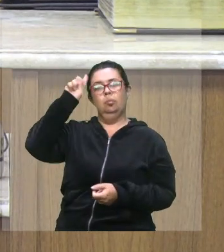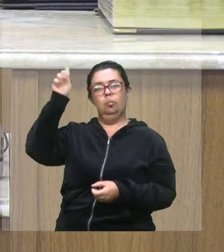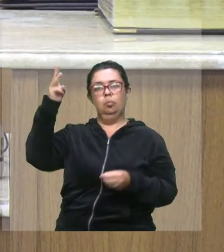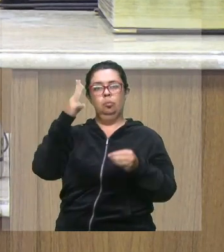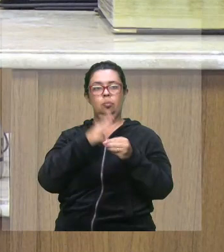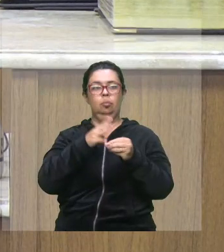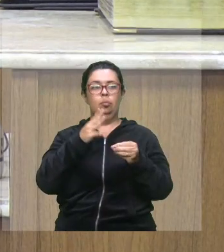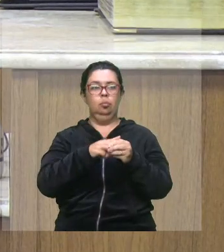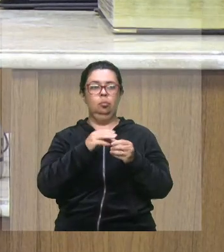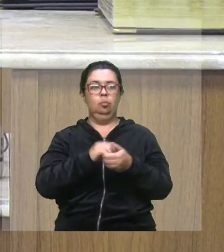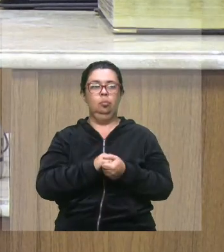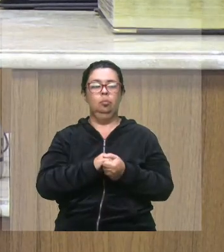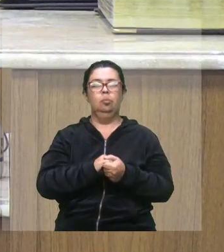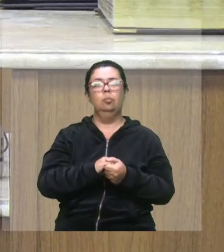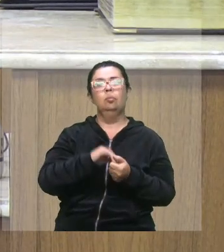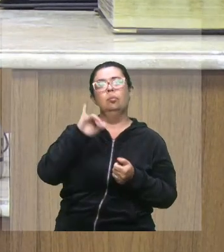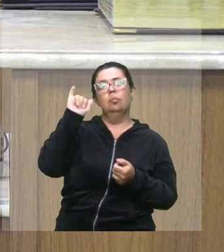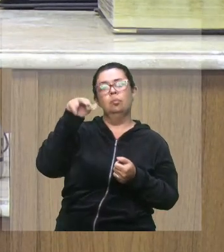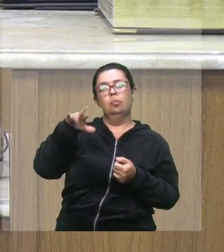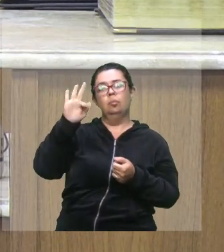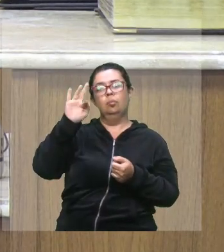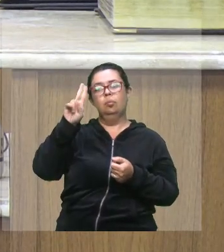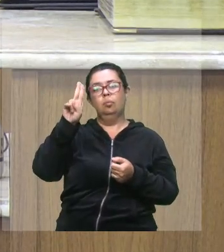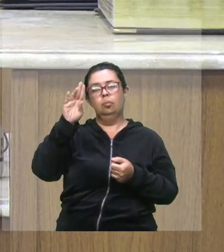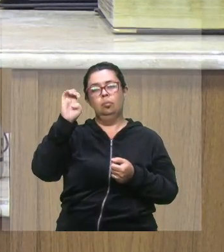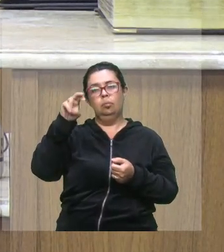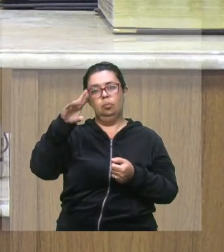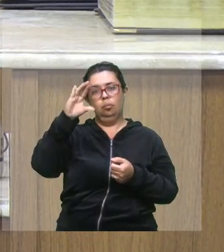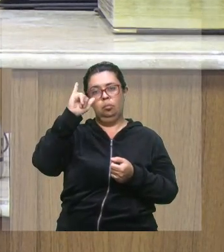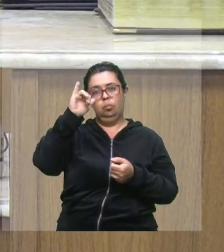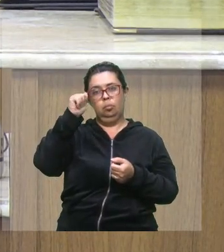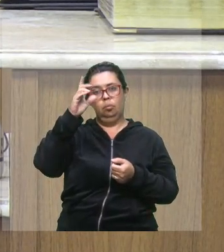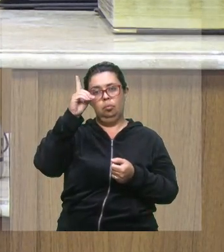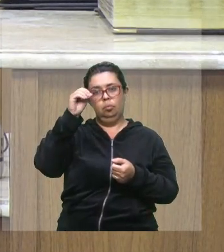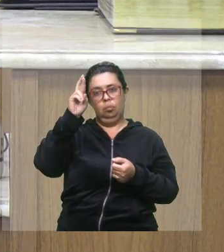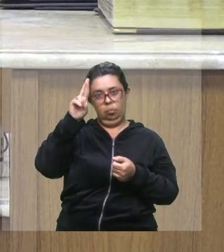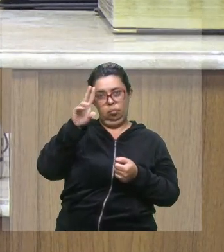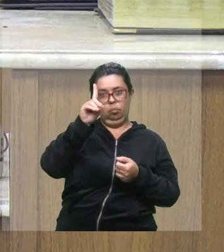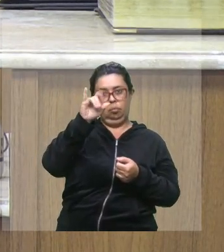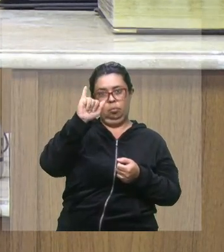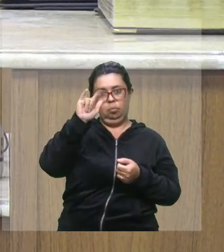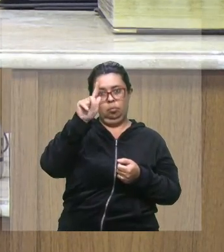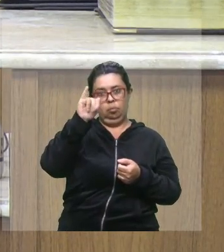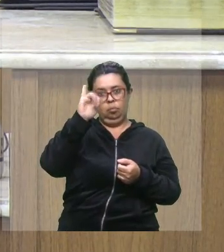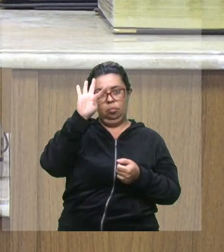do Influenciador Digital e dá outras providências. Projeto de Lei